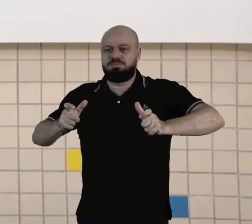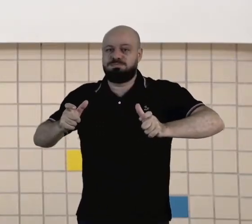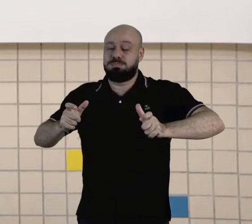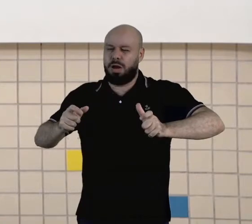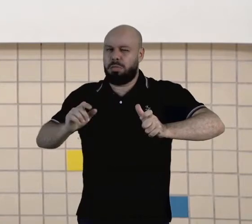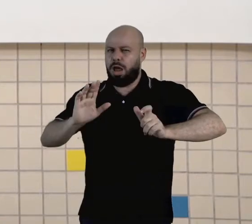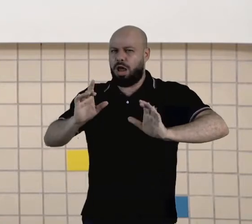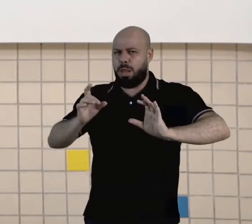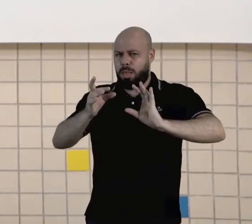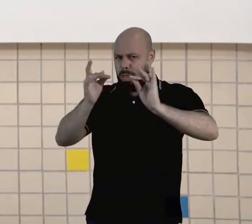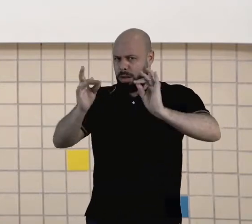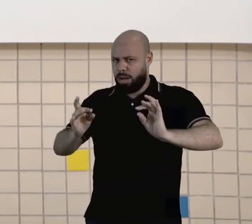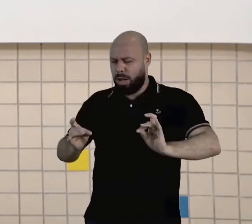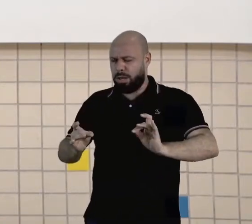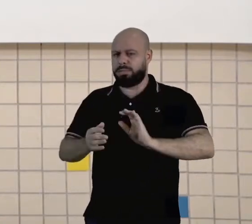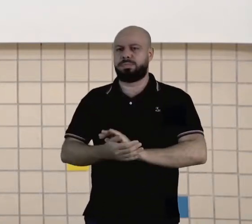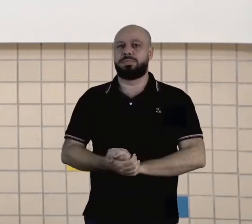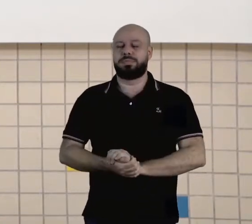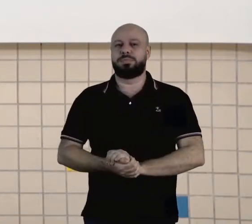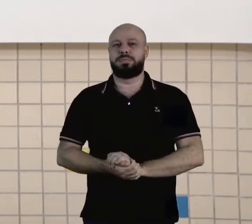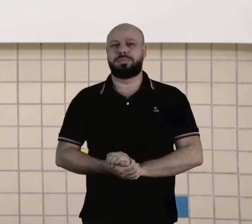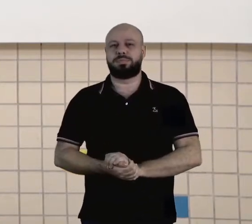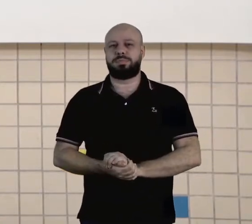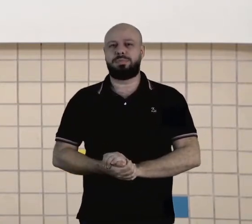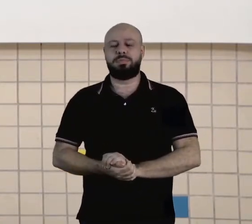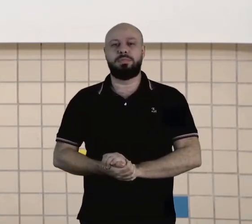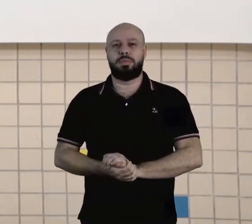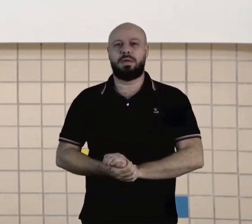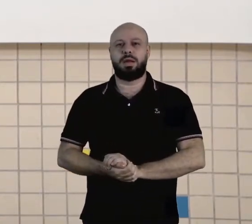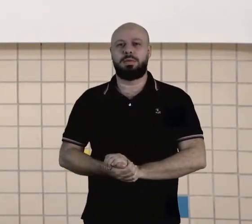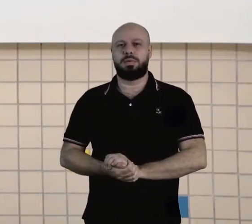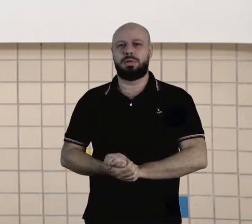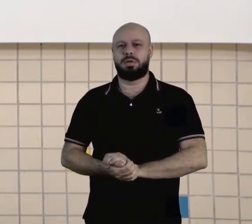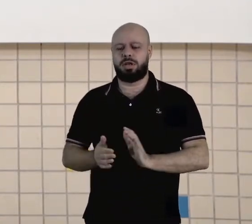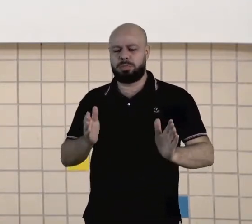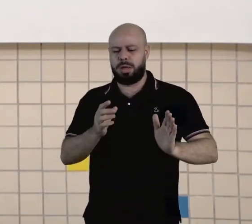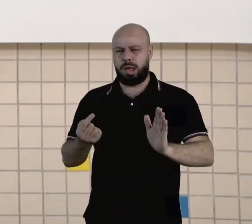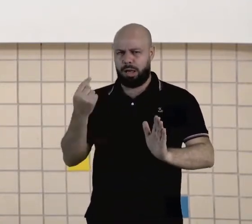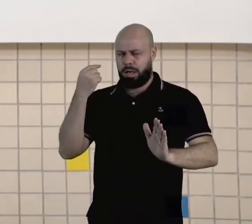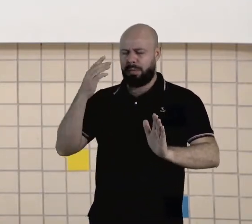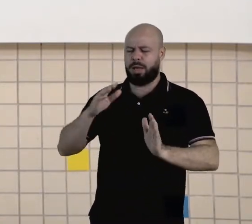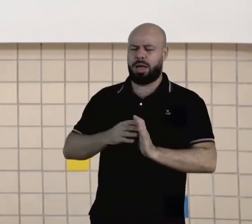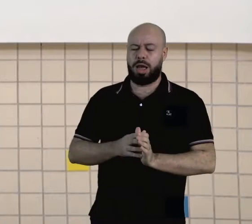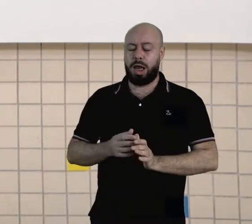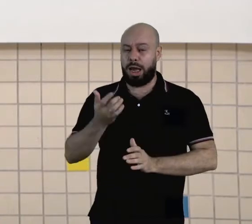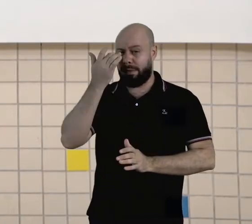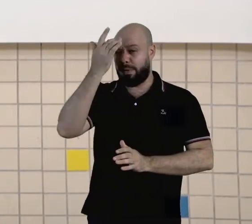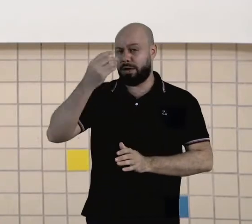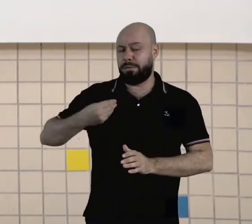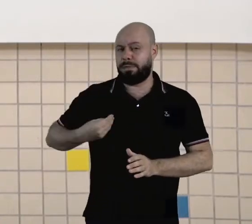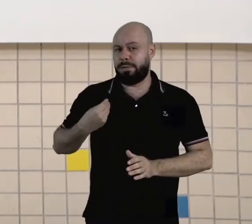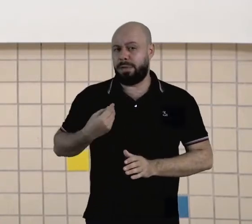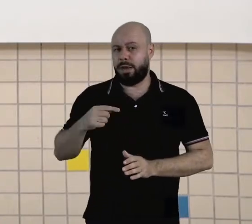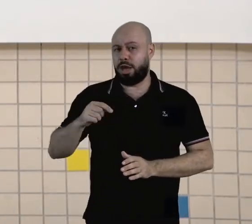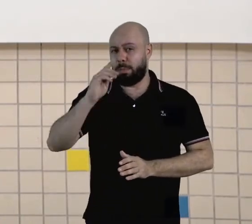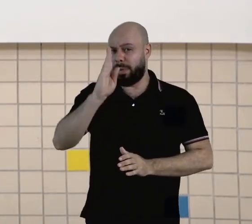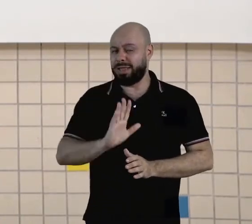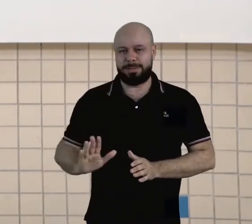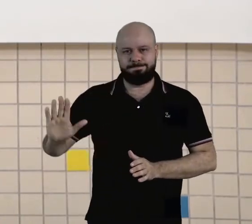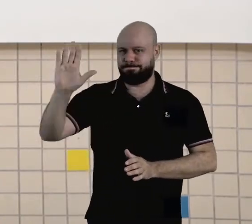isso. Vamos começar. Na época, a vida não estava fácil para ninguém em todo o território